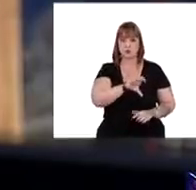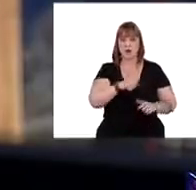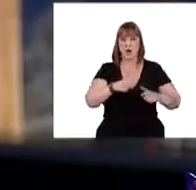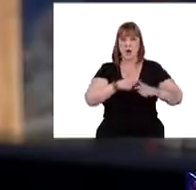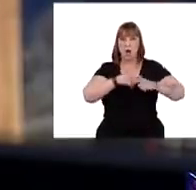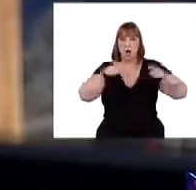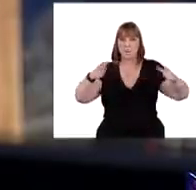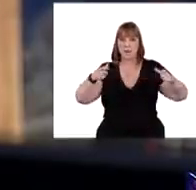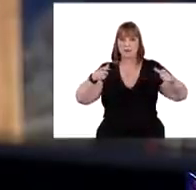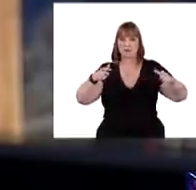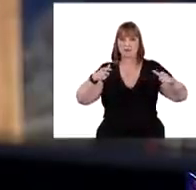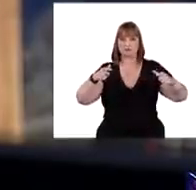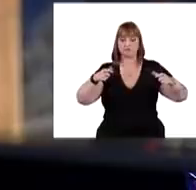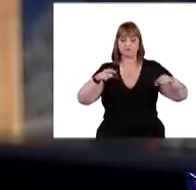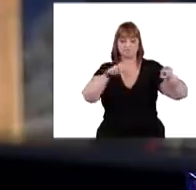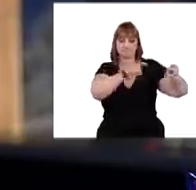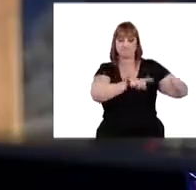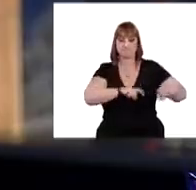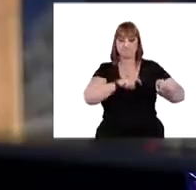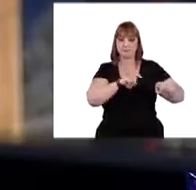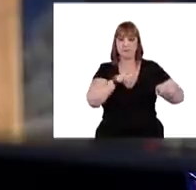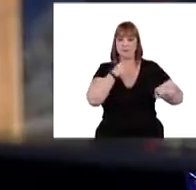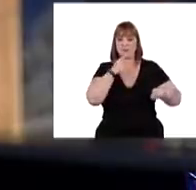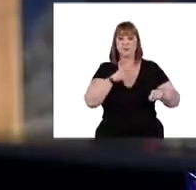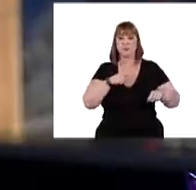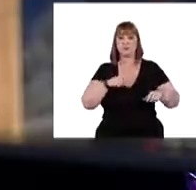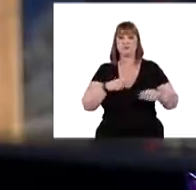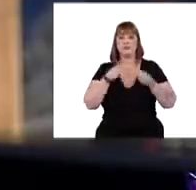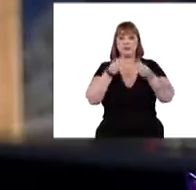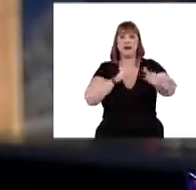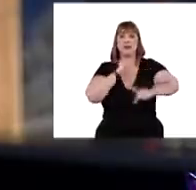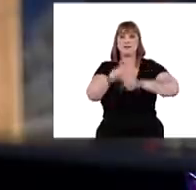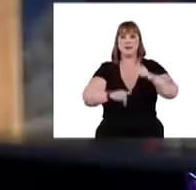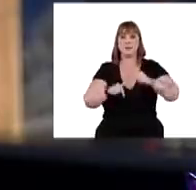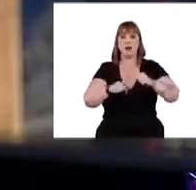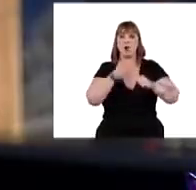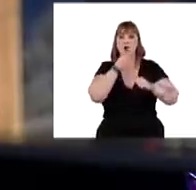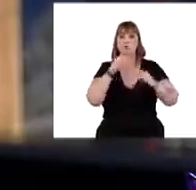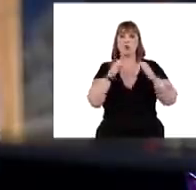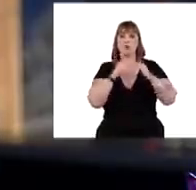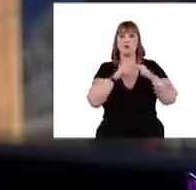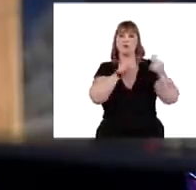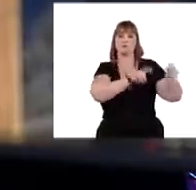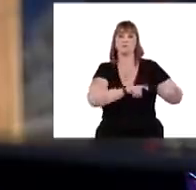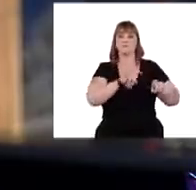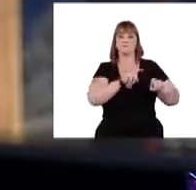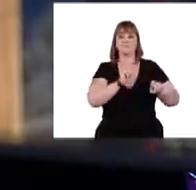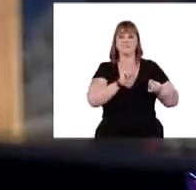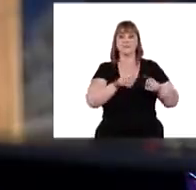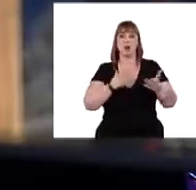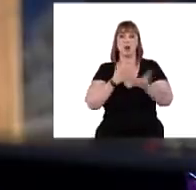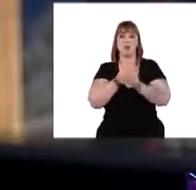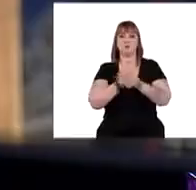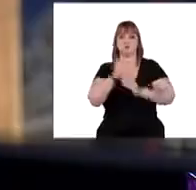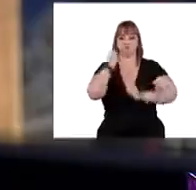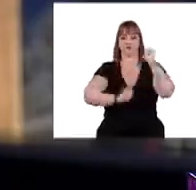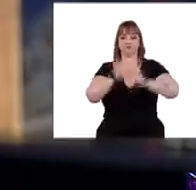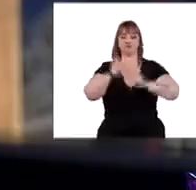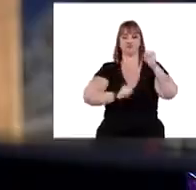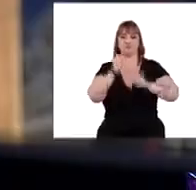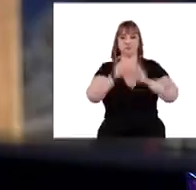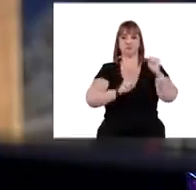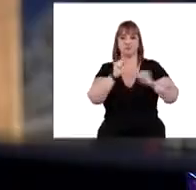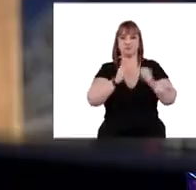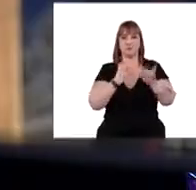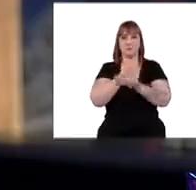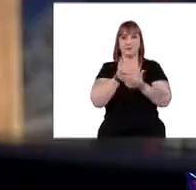crescimento aí da produção agrícola não emprega o homem do campo. Não emprega porque eles acabam investindo em máquinas e aí eles